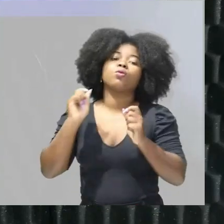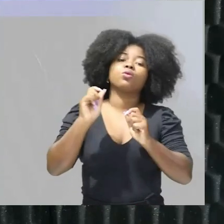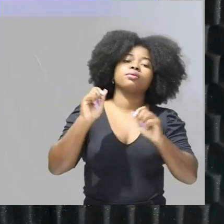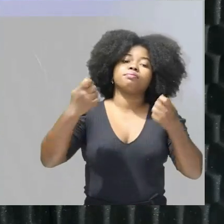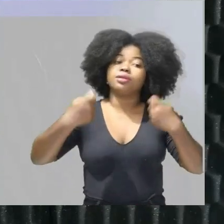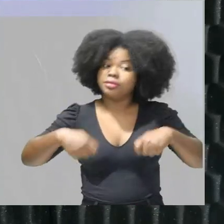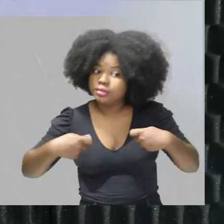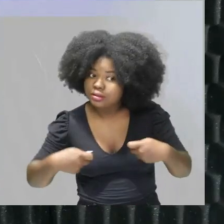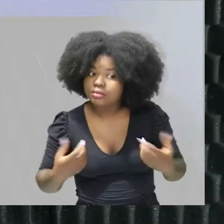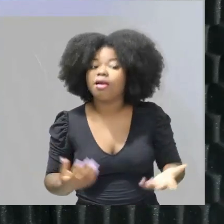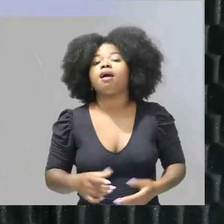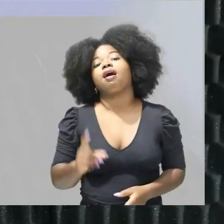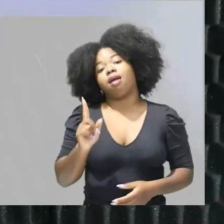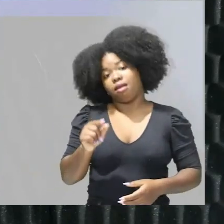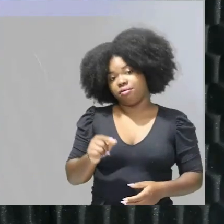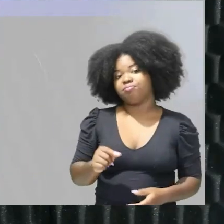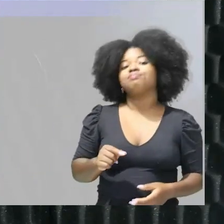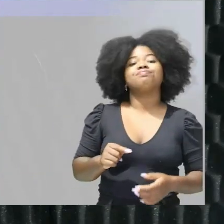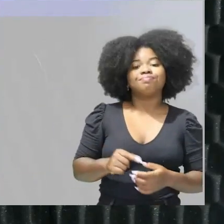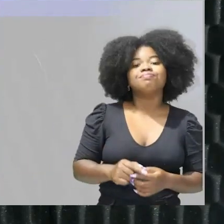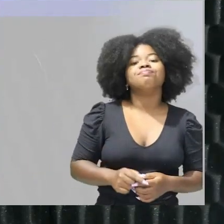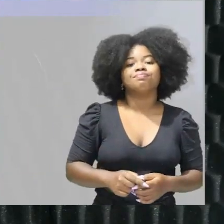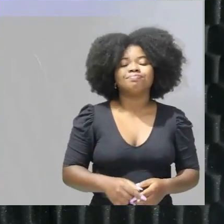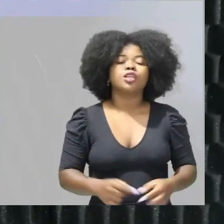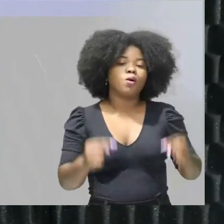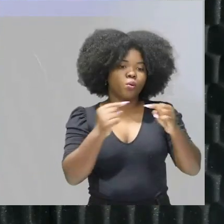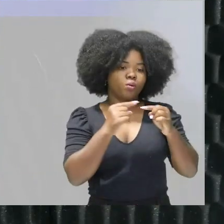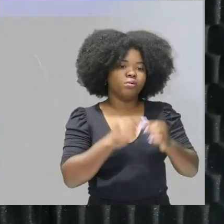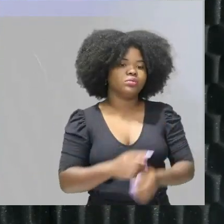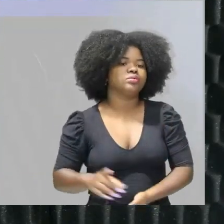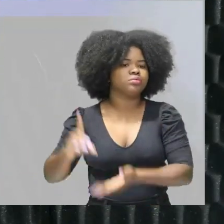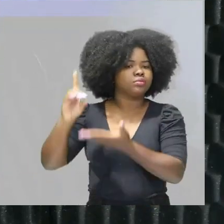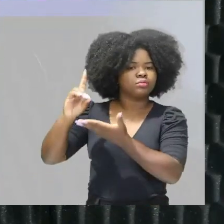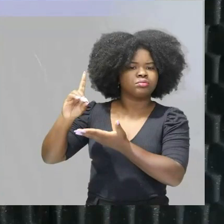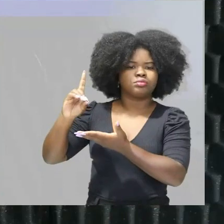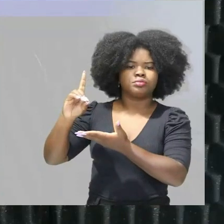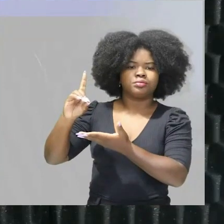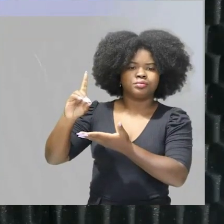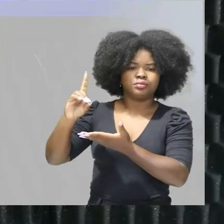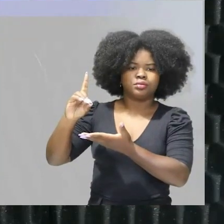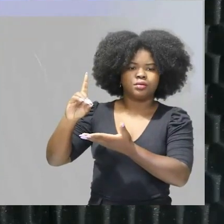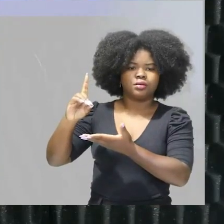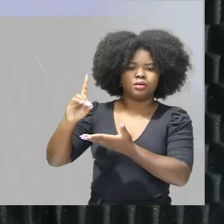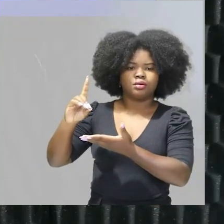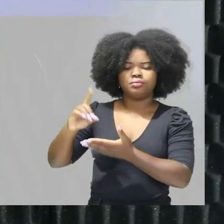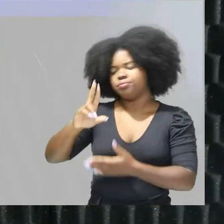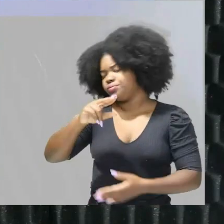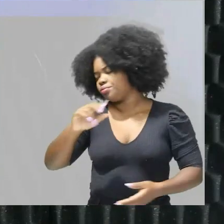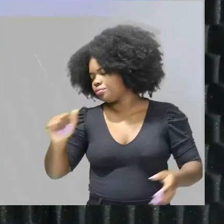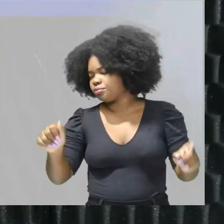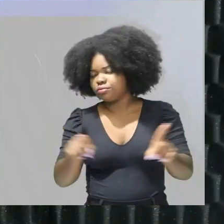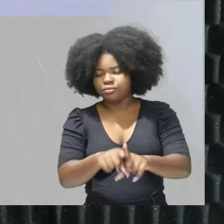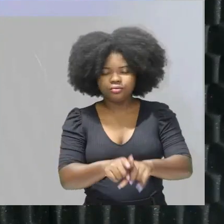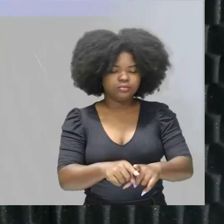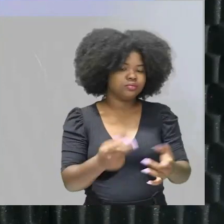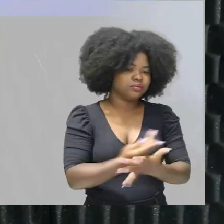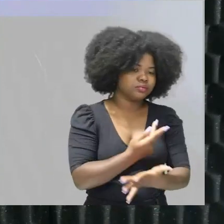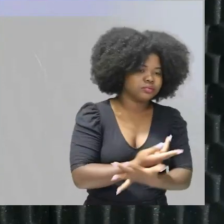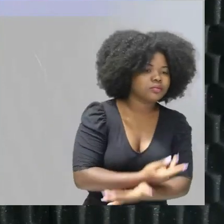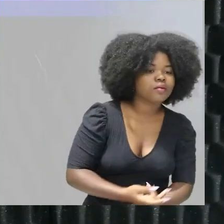faz muito mais sentido pluralismo epistemológico variedade epistemológica não se refere a isso